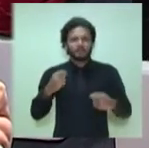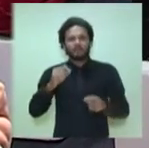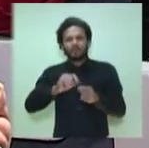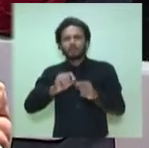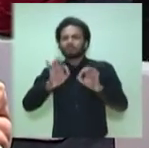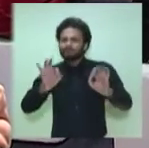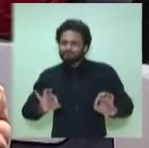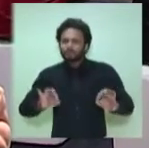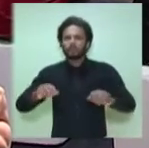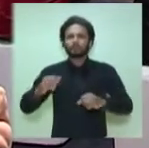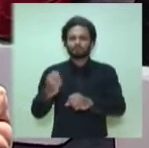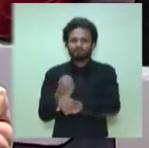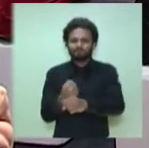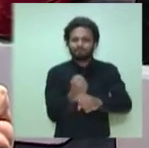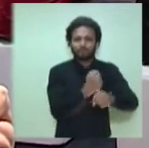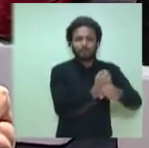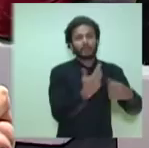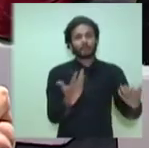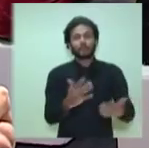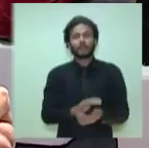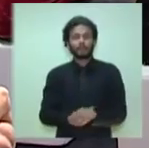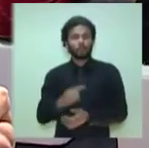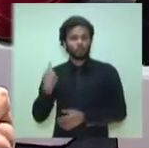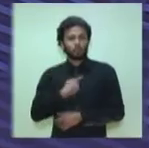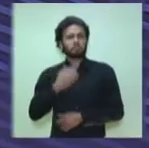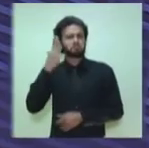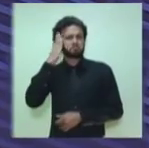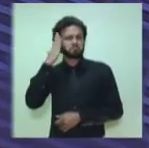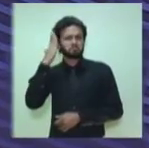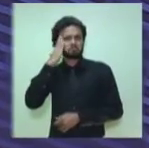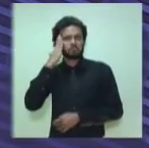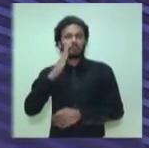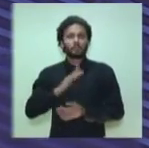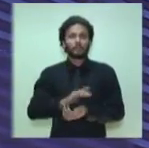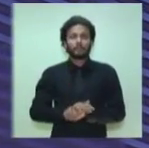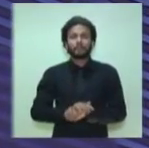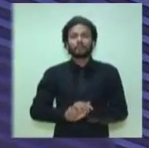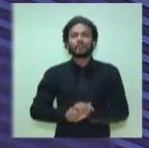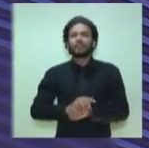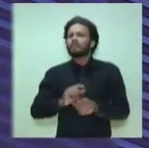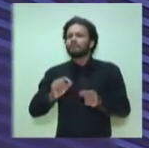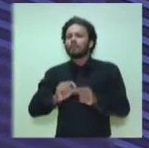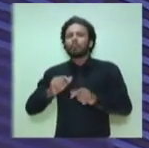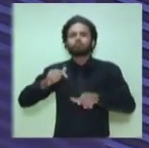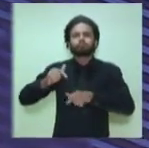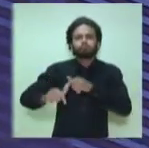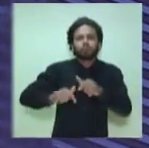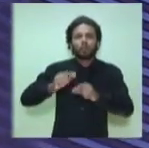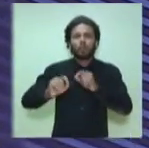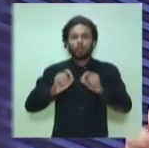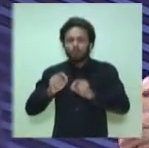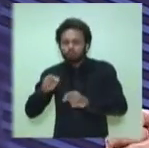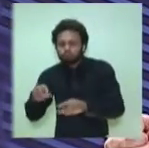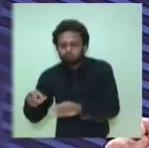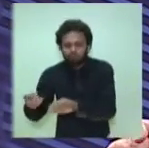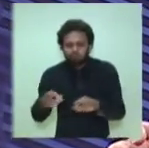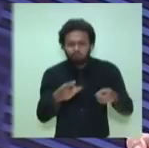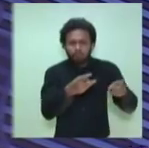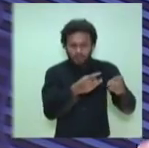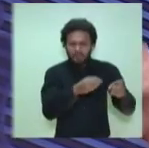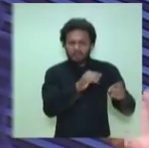algum empreiteiro. É isso. Nós entendemos que quando se faz o trabalho com correção, o trabalho